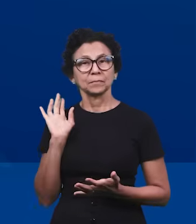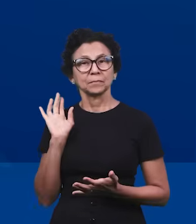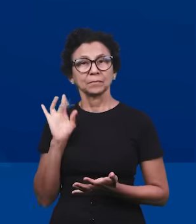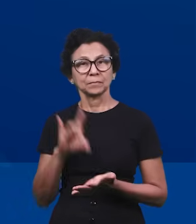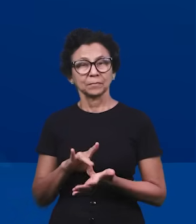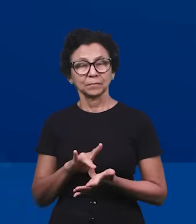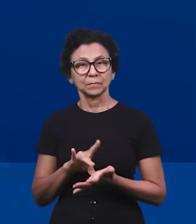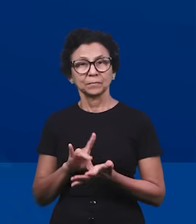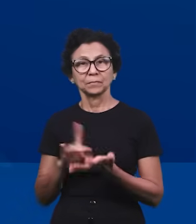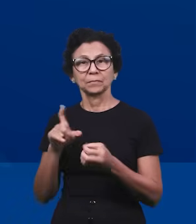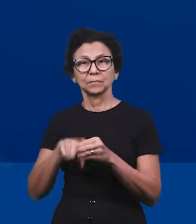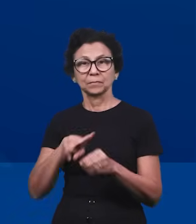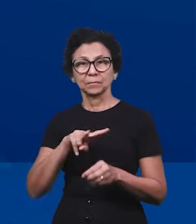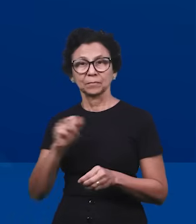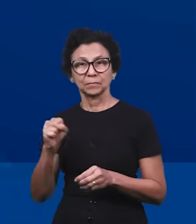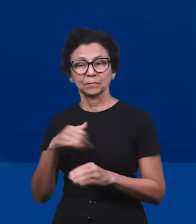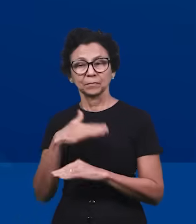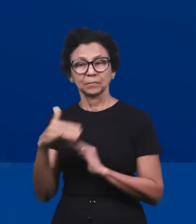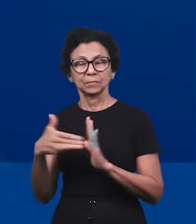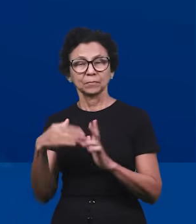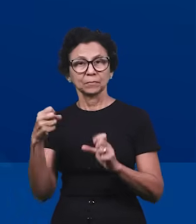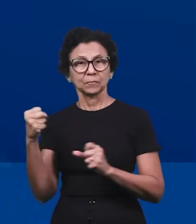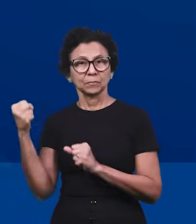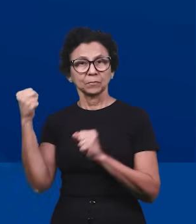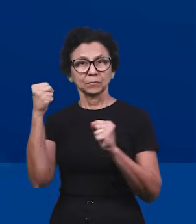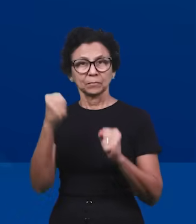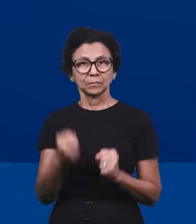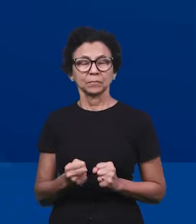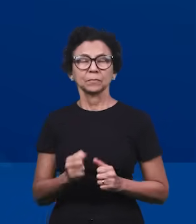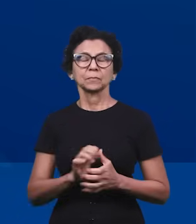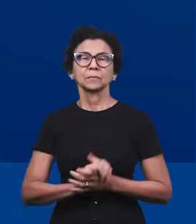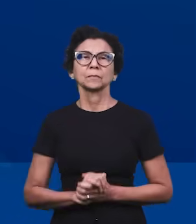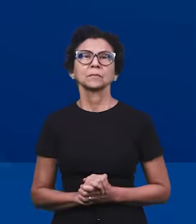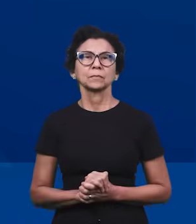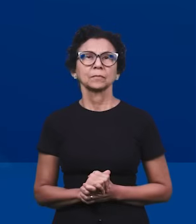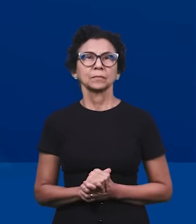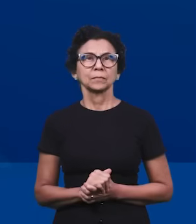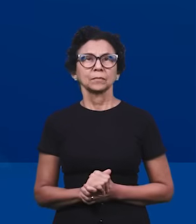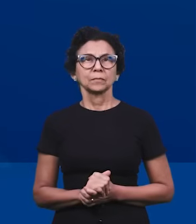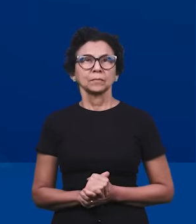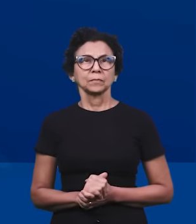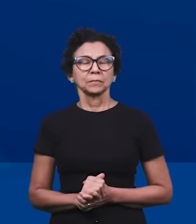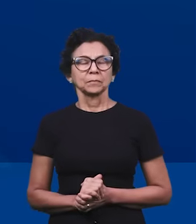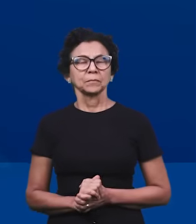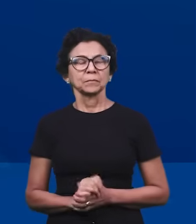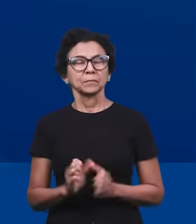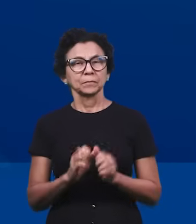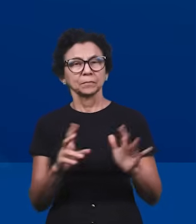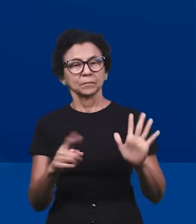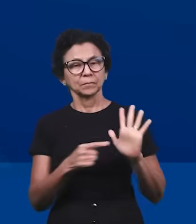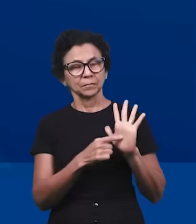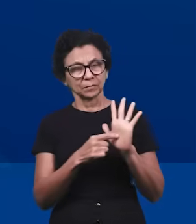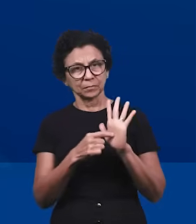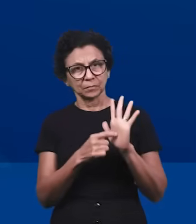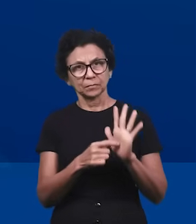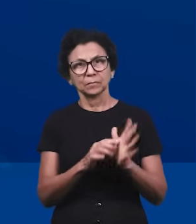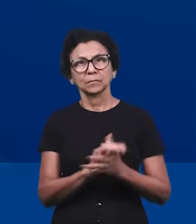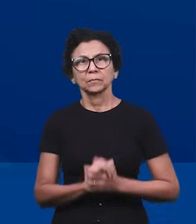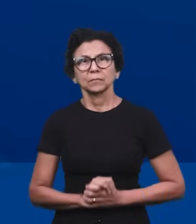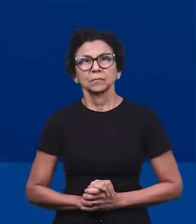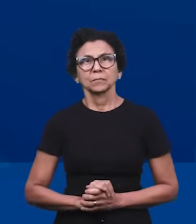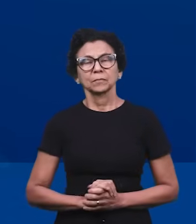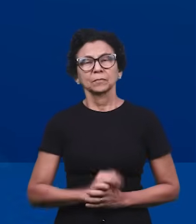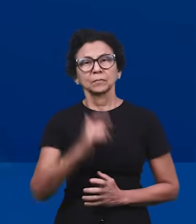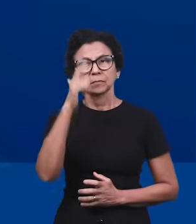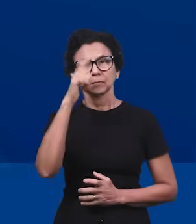o Todo-Poderoso. E o texto que está em Apocalipse, capítulo 22, verso 13, que nos diz assim: Eu